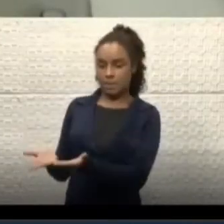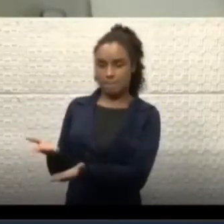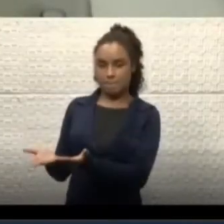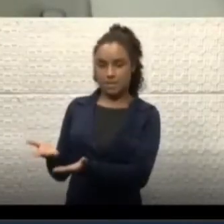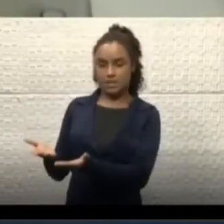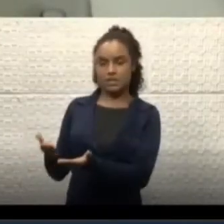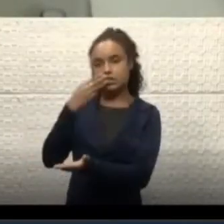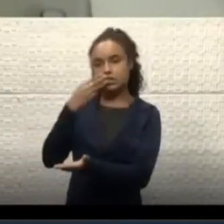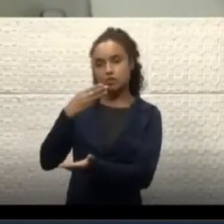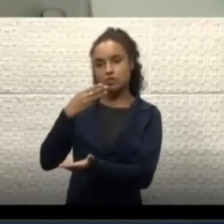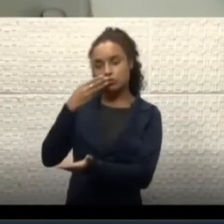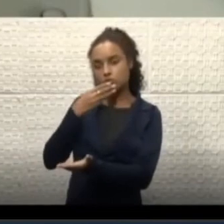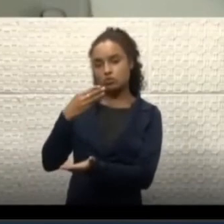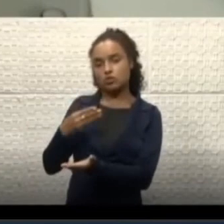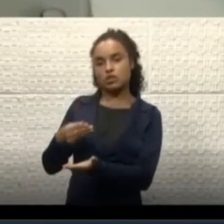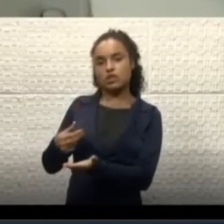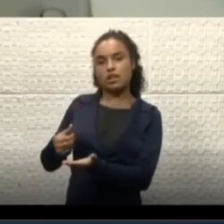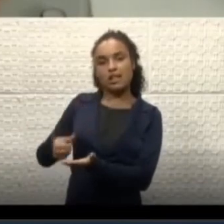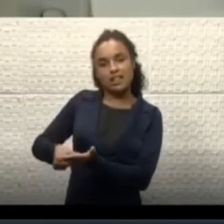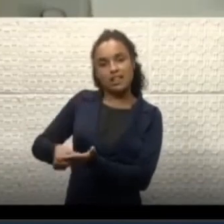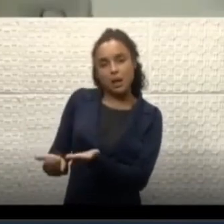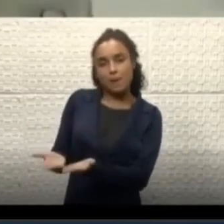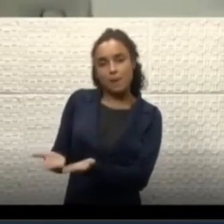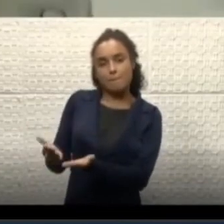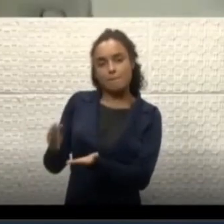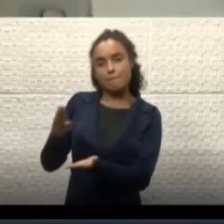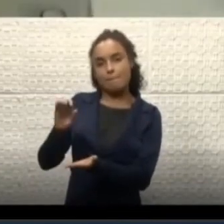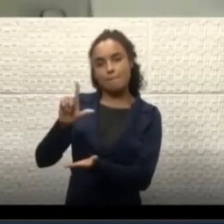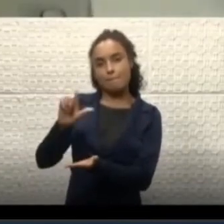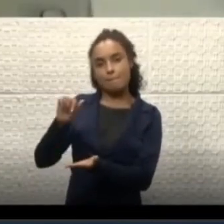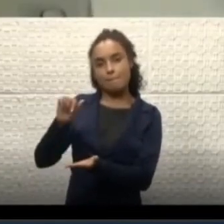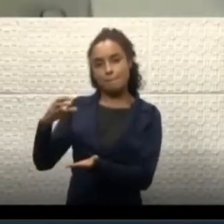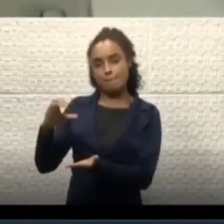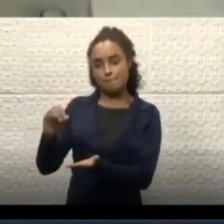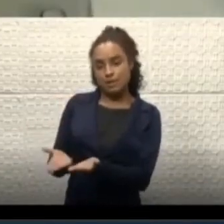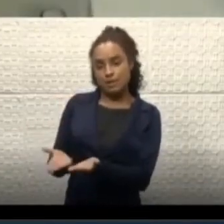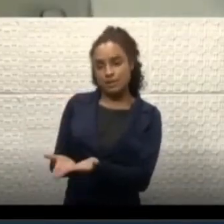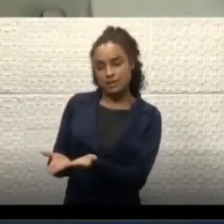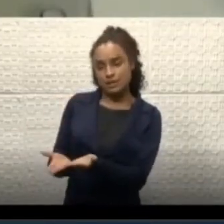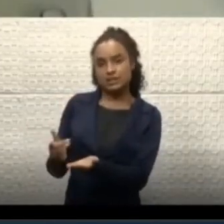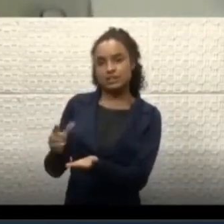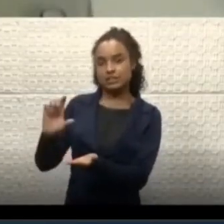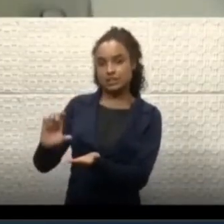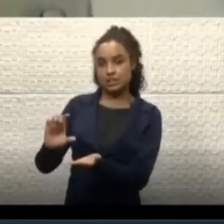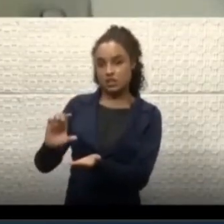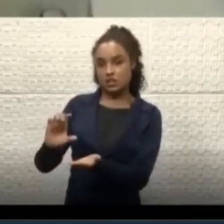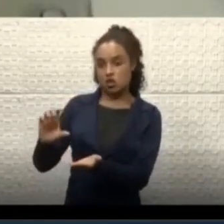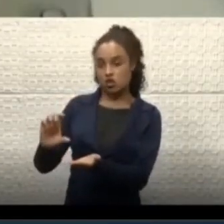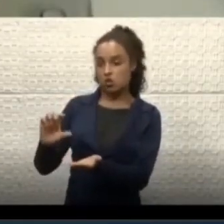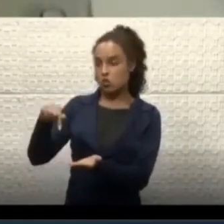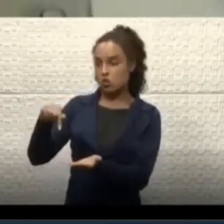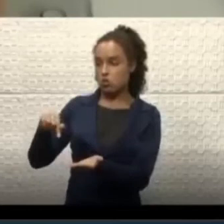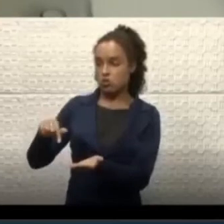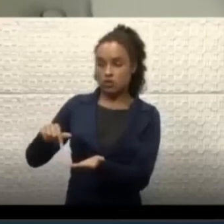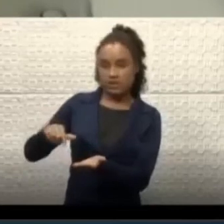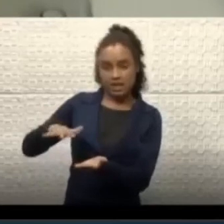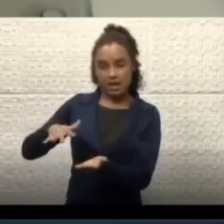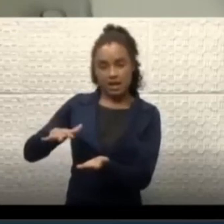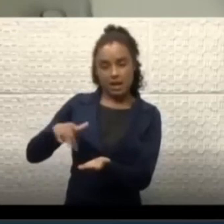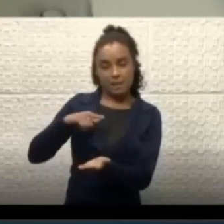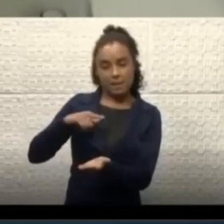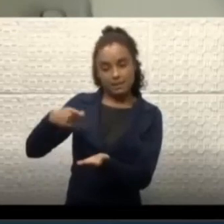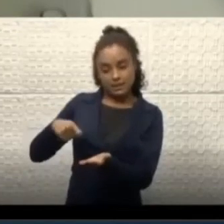açúcar, então ligo a balança. É importante na balança fazer bem a calibração. Então depois que eu